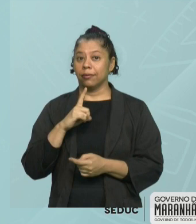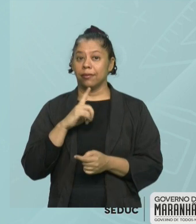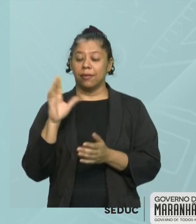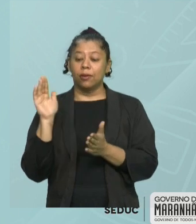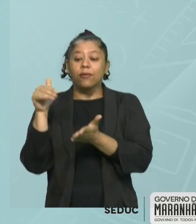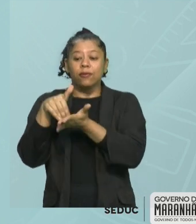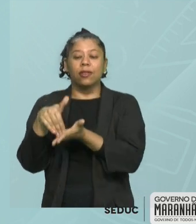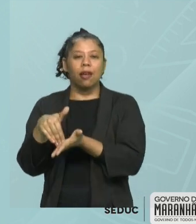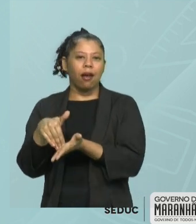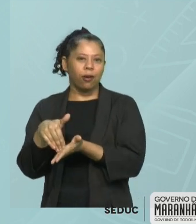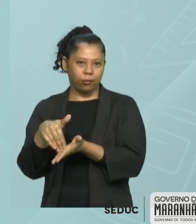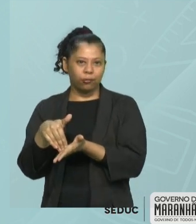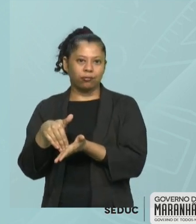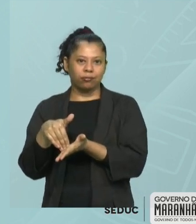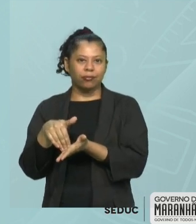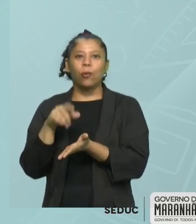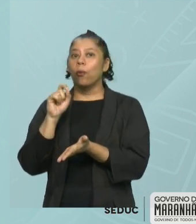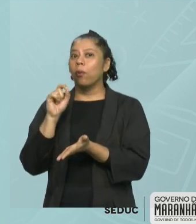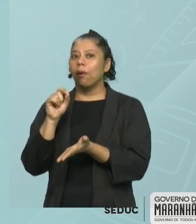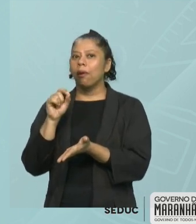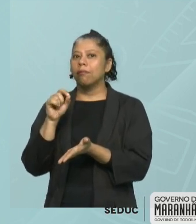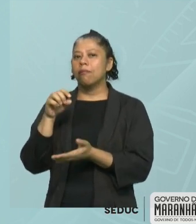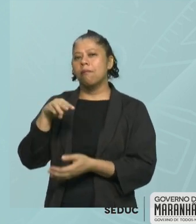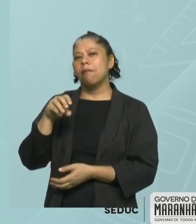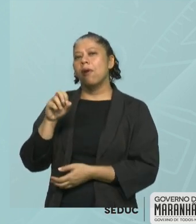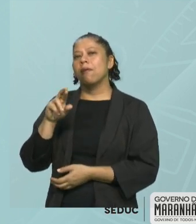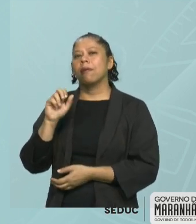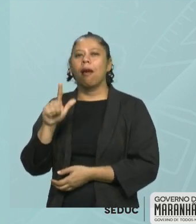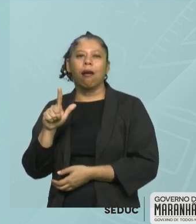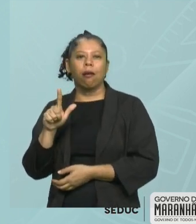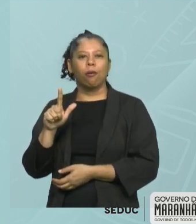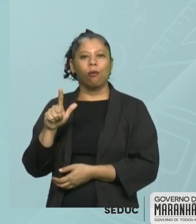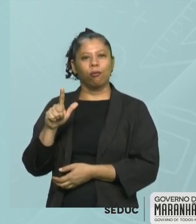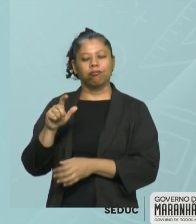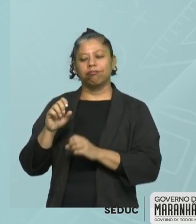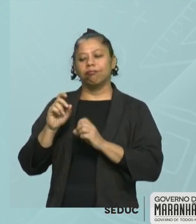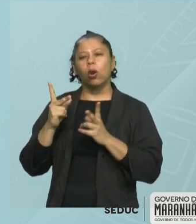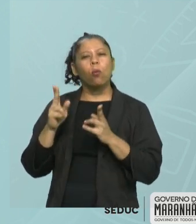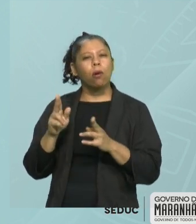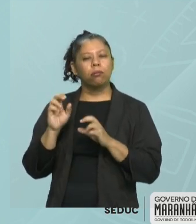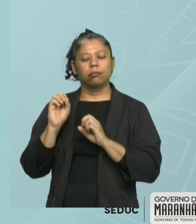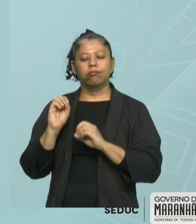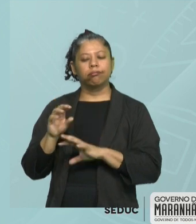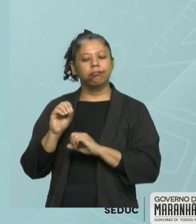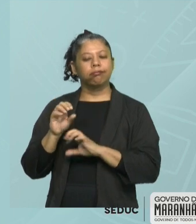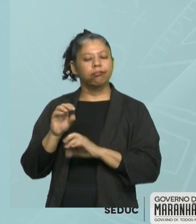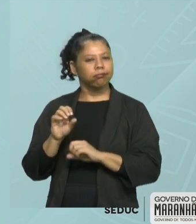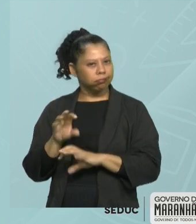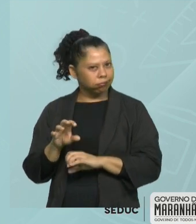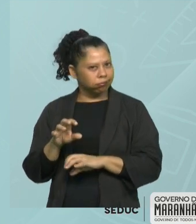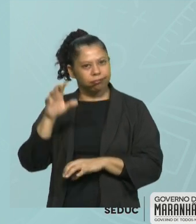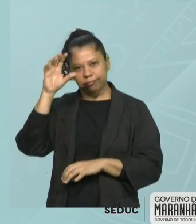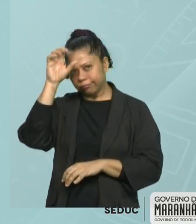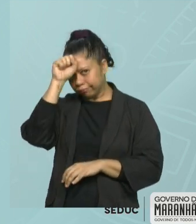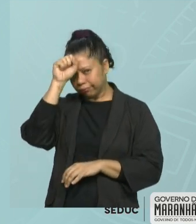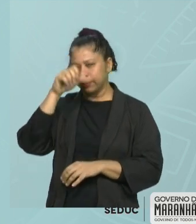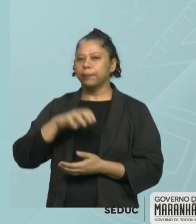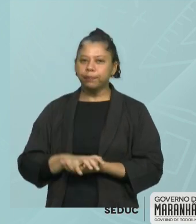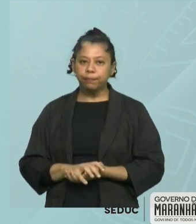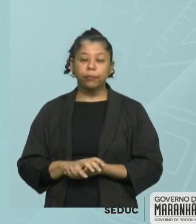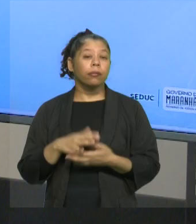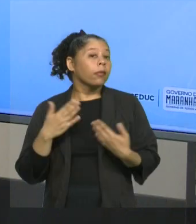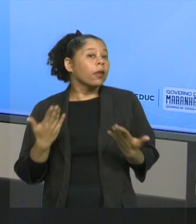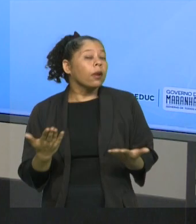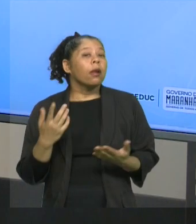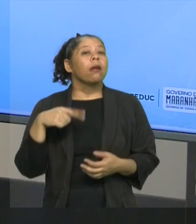final, no seu final, uma moral, ou melhor, um ensinamento. Você pode dizer que, no